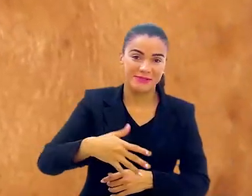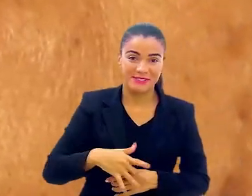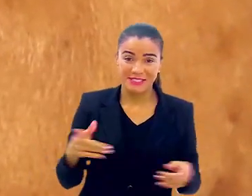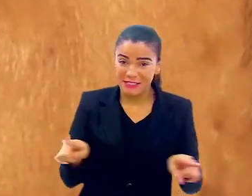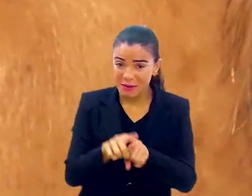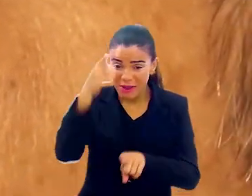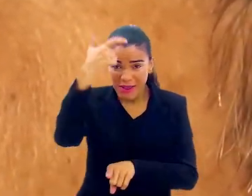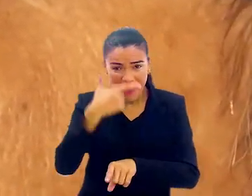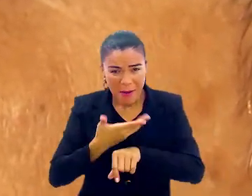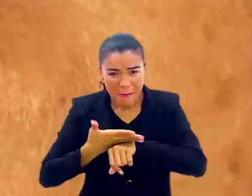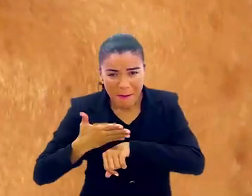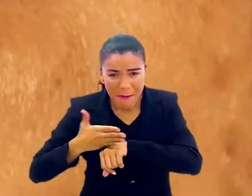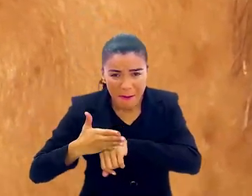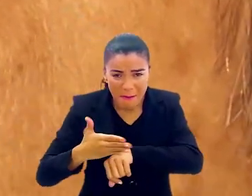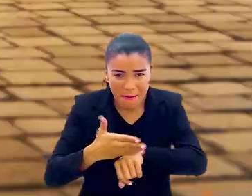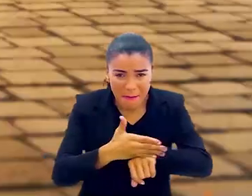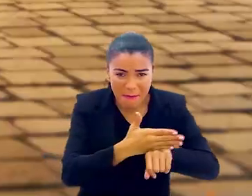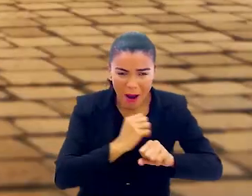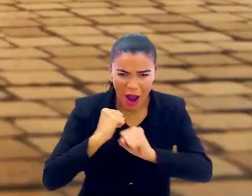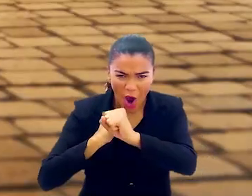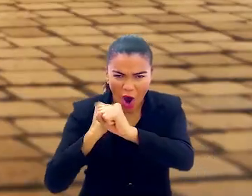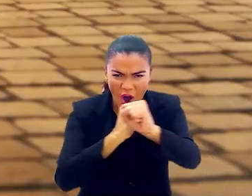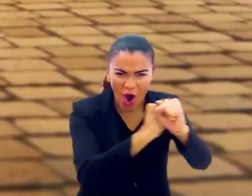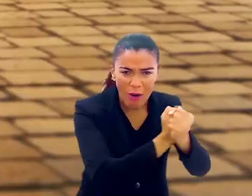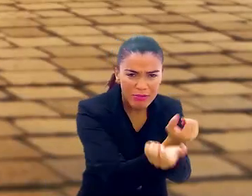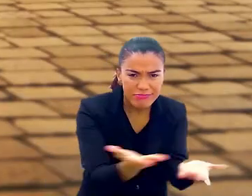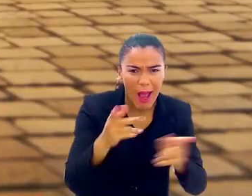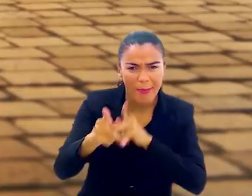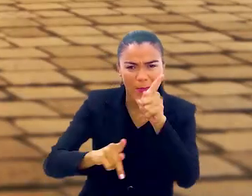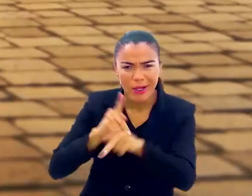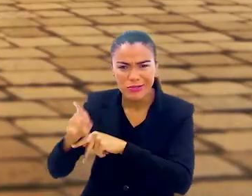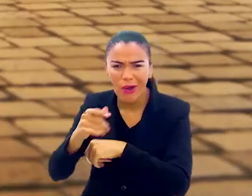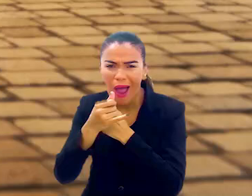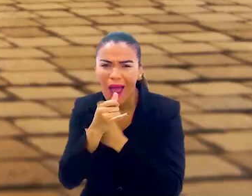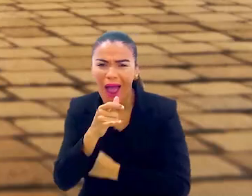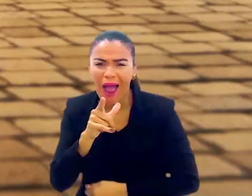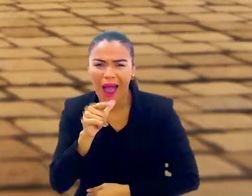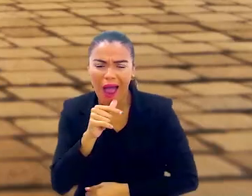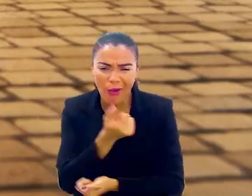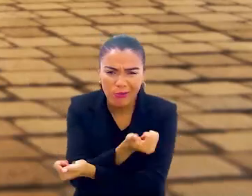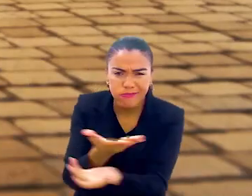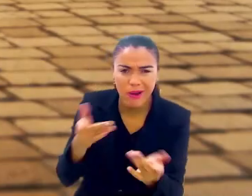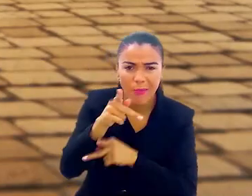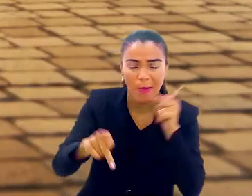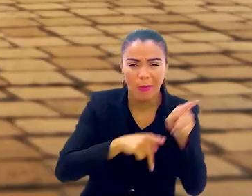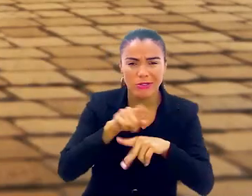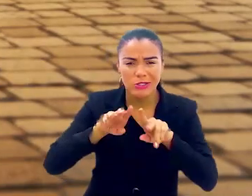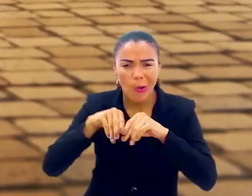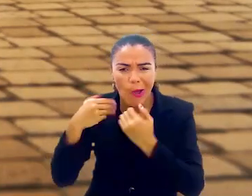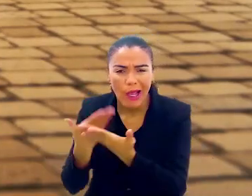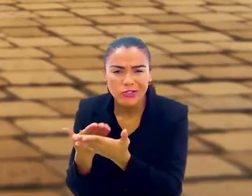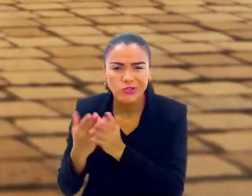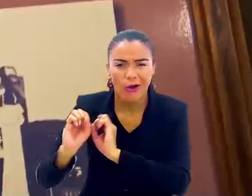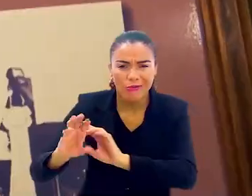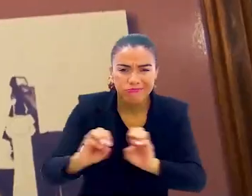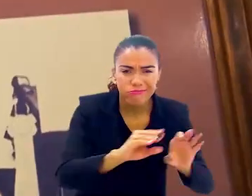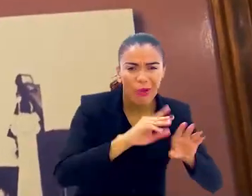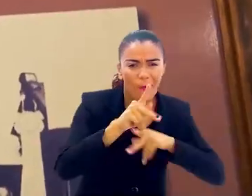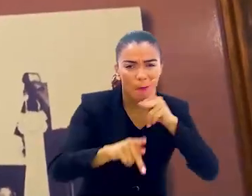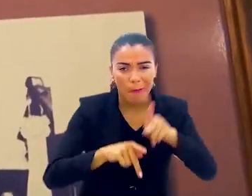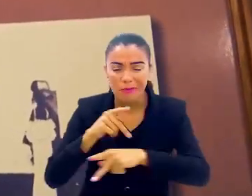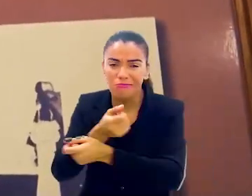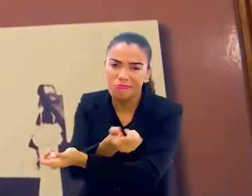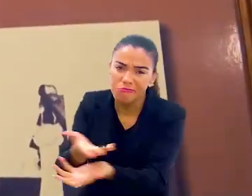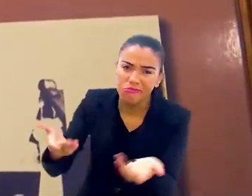porque eu sempre me dediquei a levar obra, para levar água, para levar eletricidade, para levar escola. E